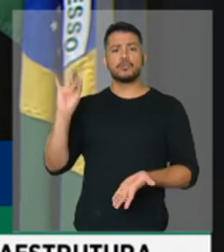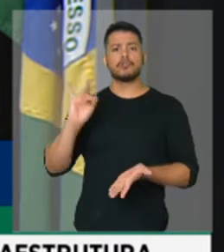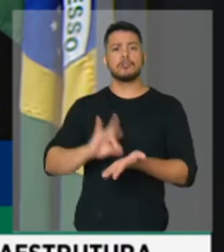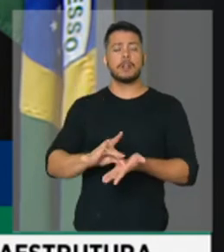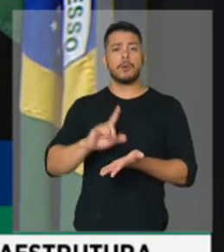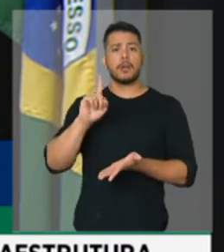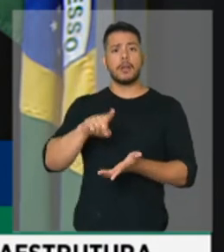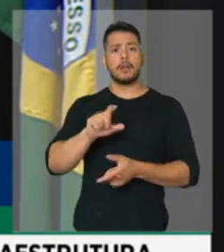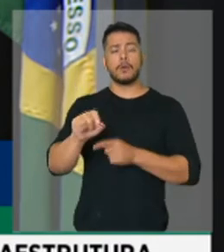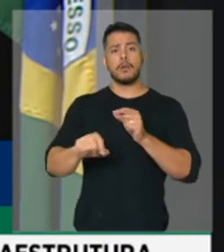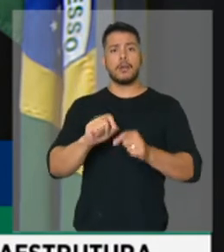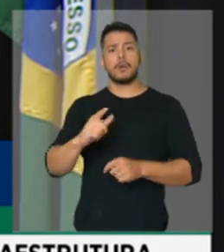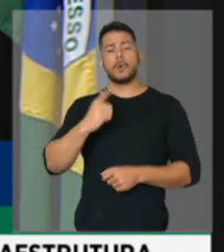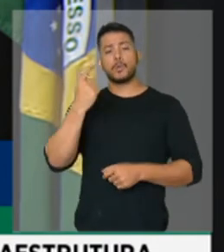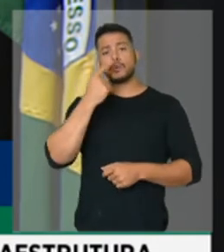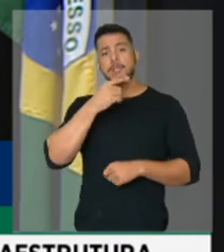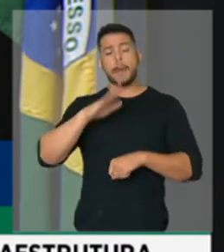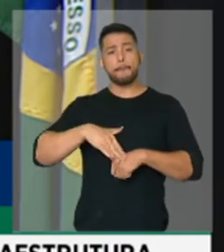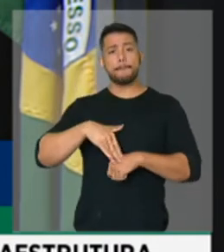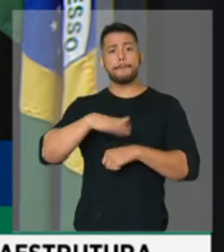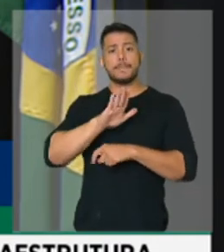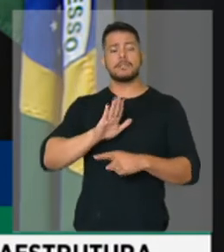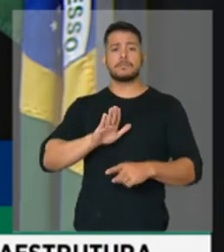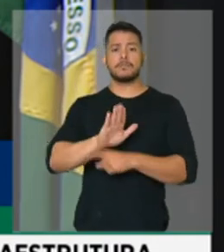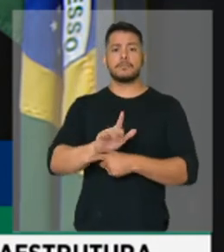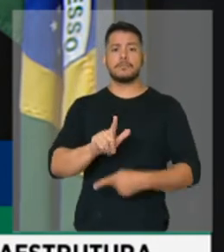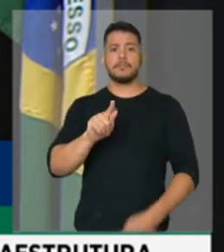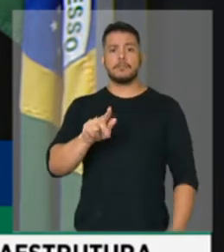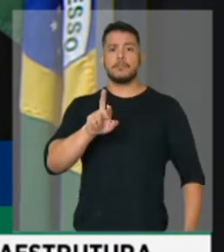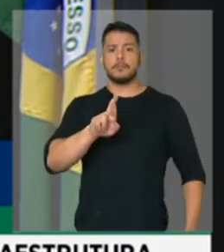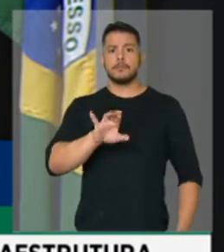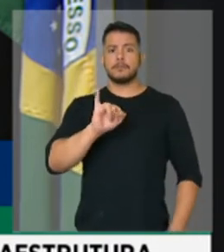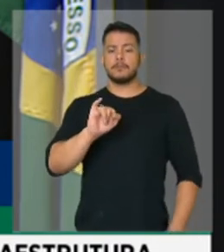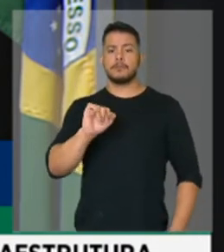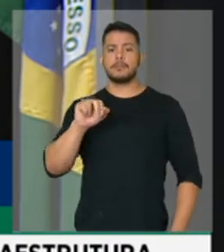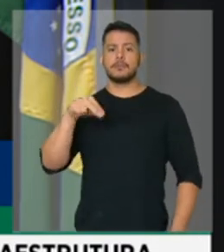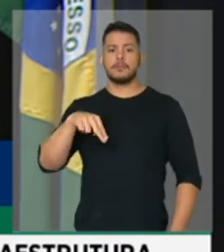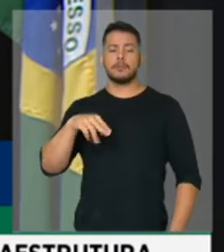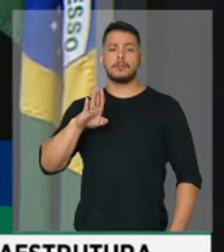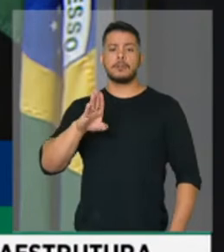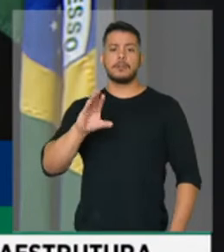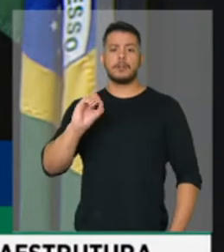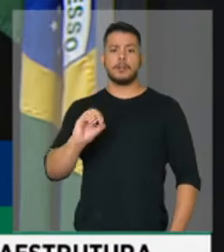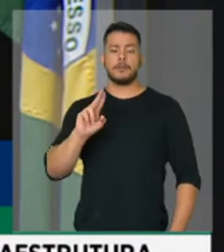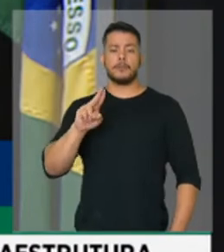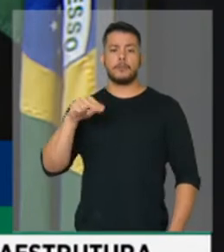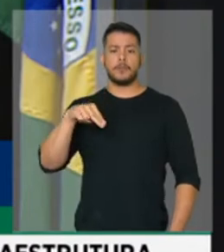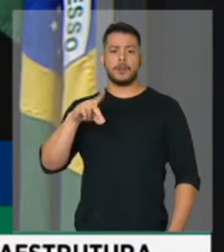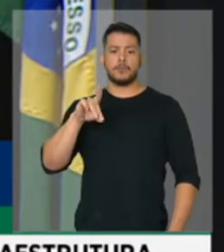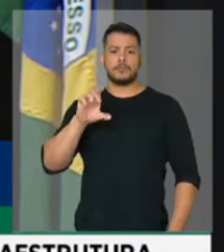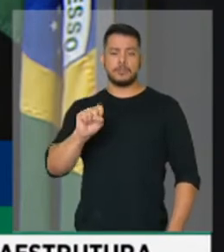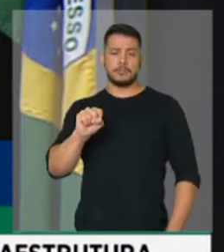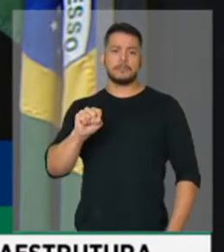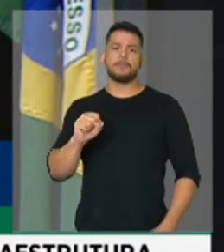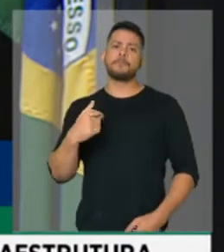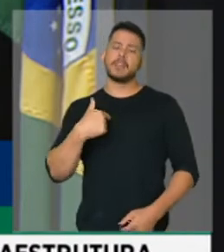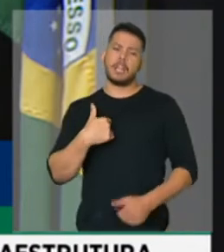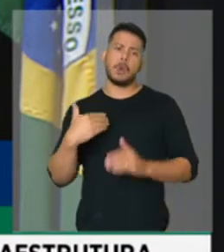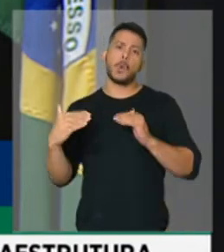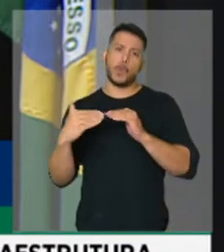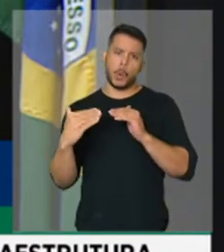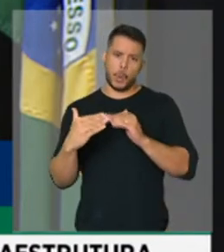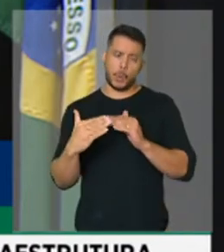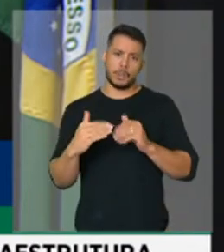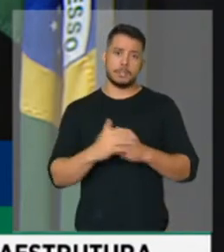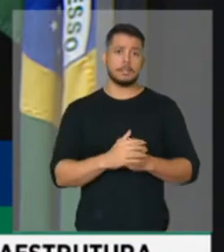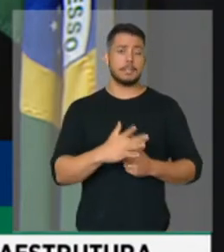dar um benefício adicional aos greenbonds. Eu tenho muita simpatia por isso. O deputado João Maia, não preciso dizer, apresentou